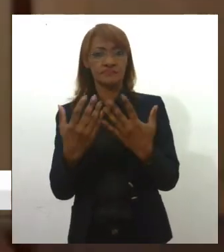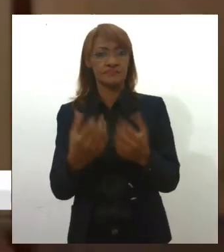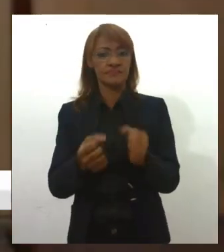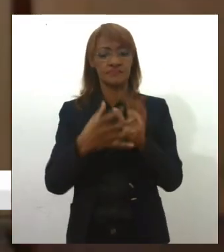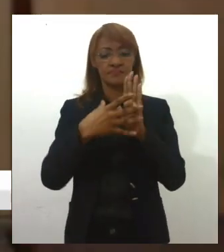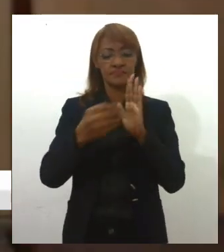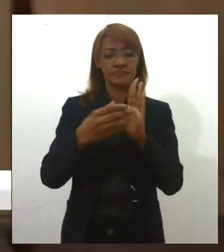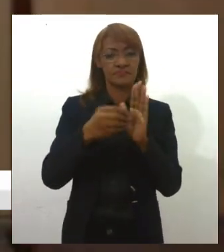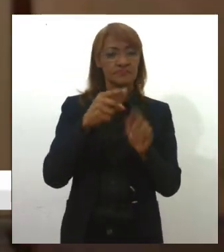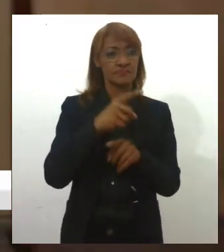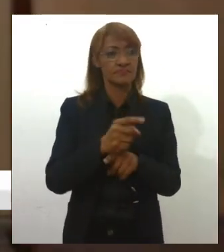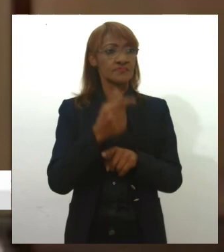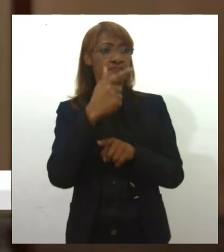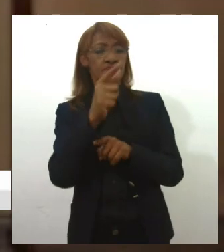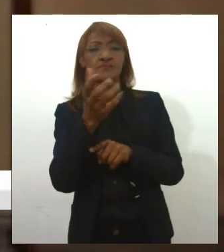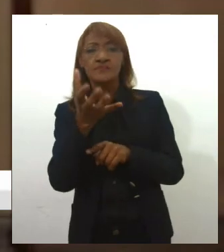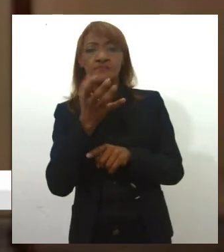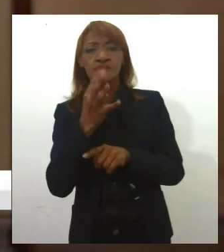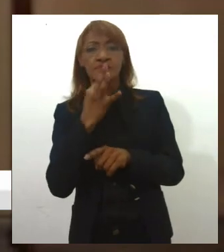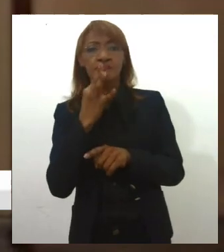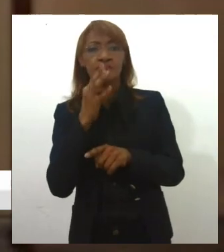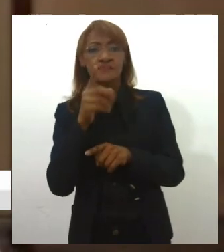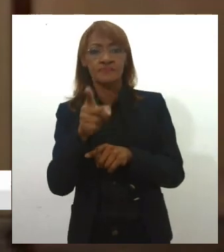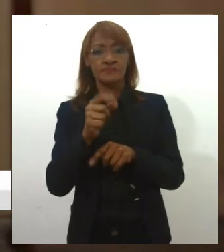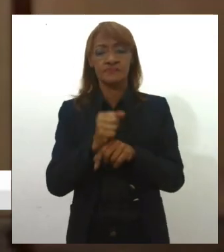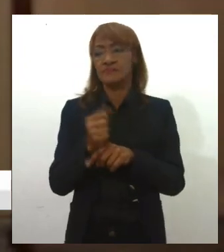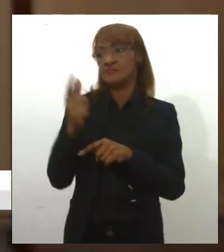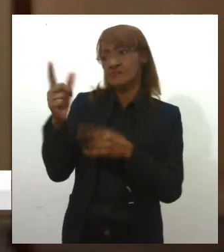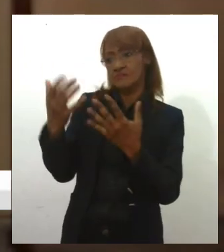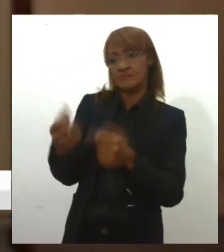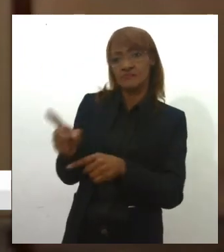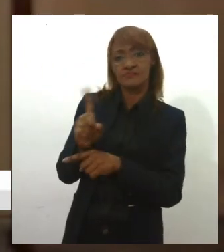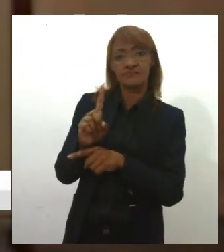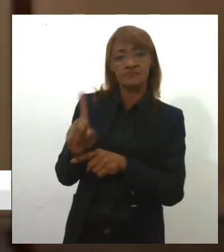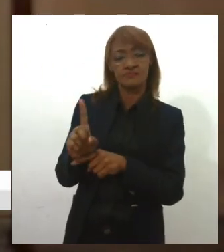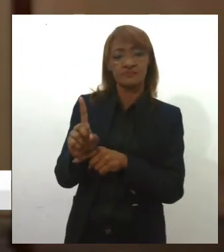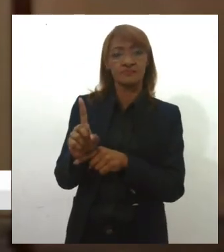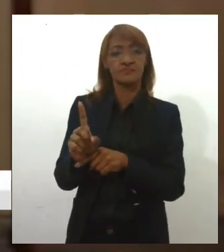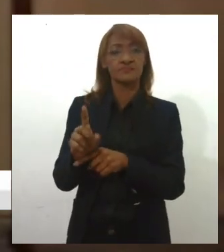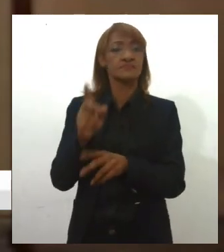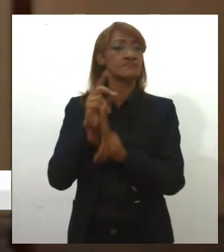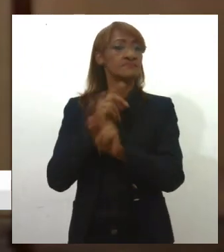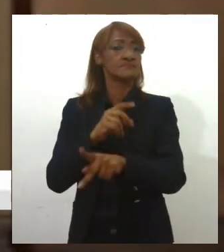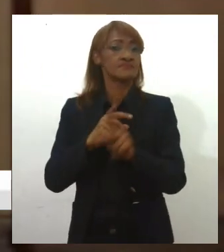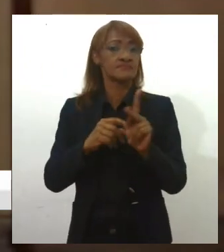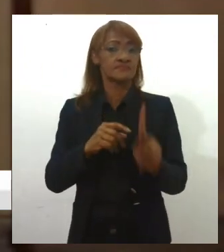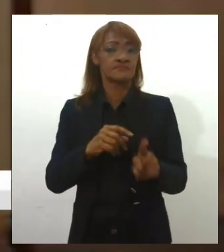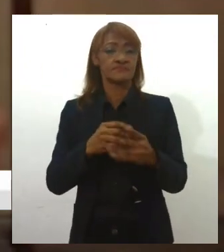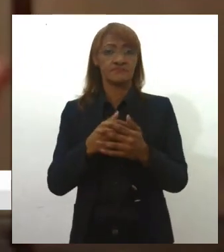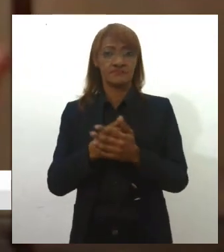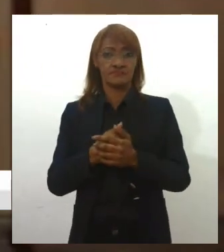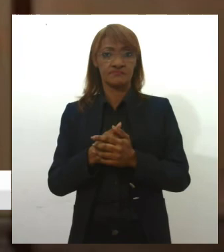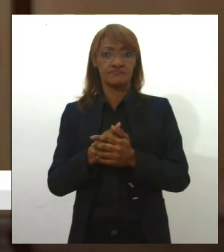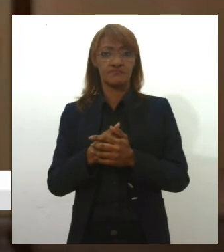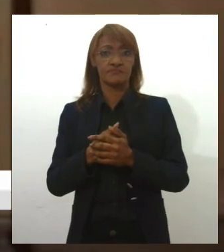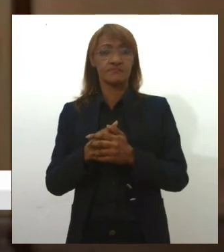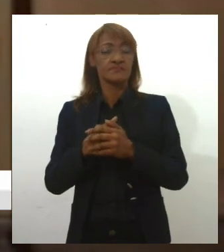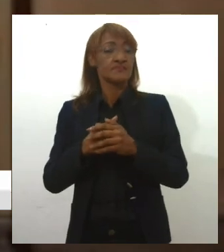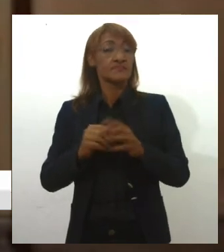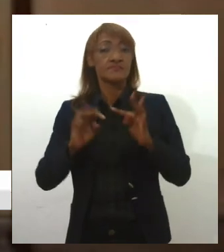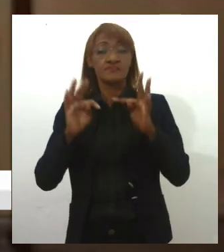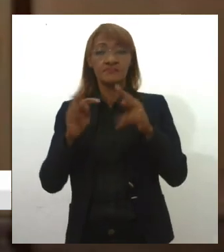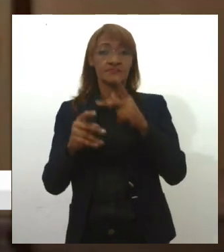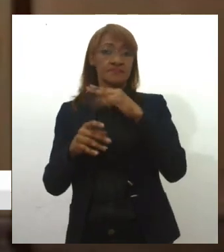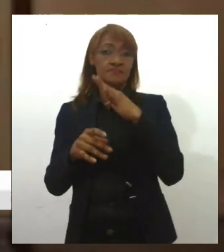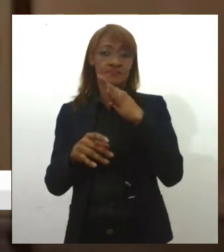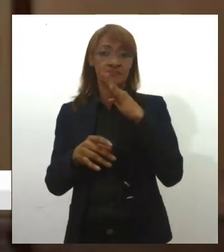gostariam de conhecer mais, por pais que desaprovam, por educadores, por gente que conhece a educação, que